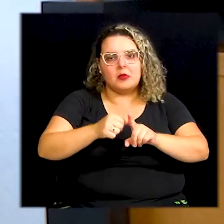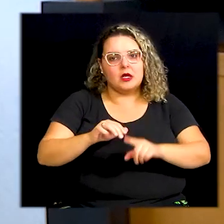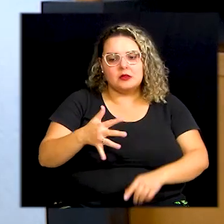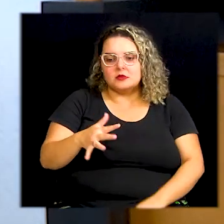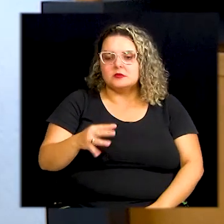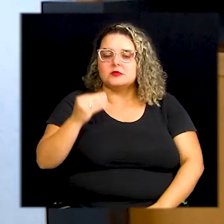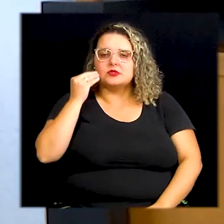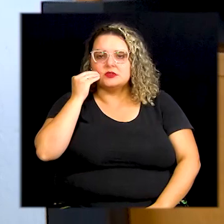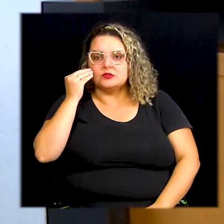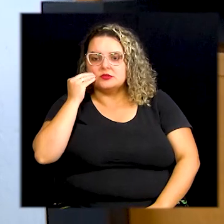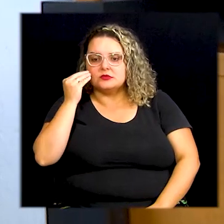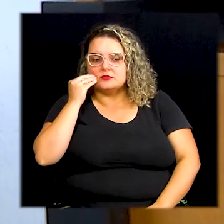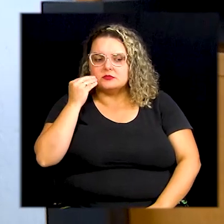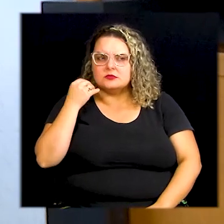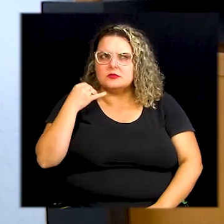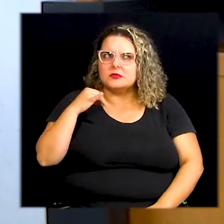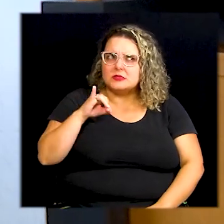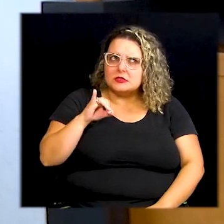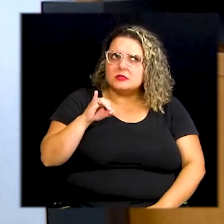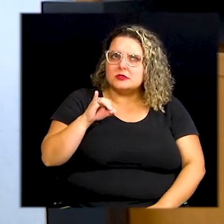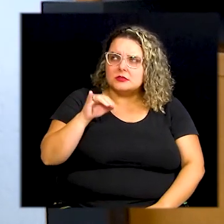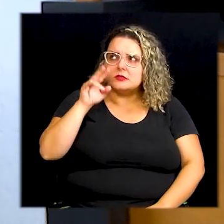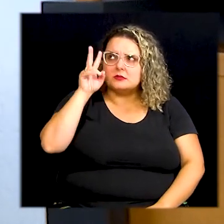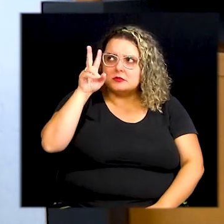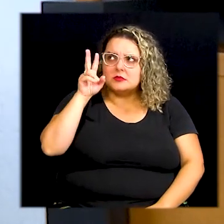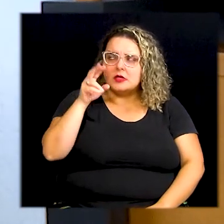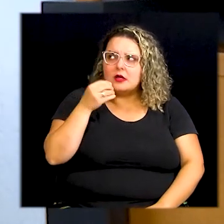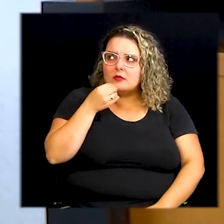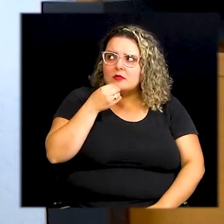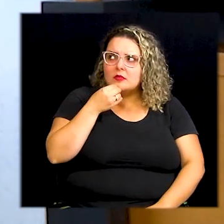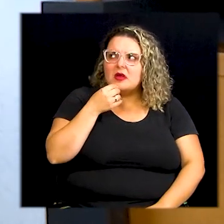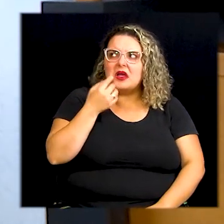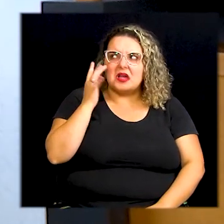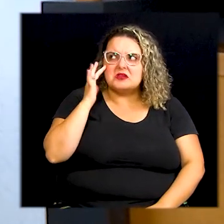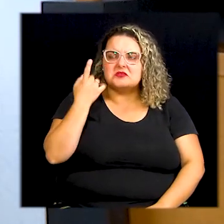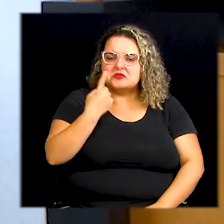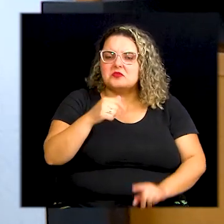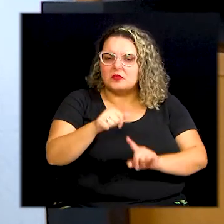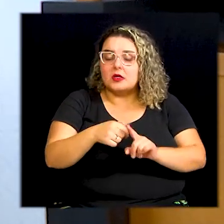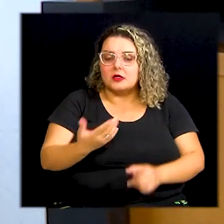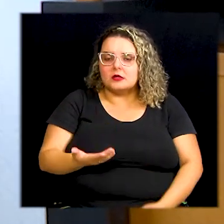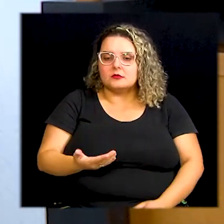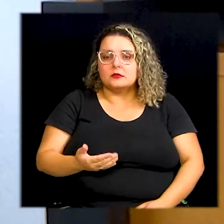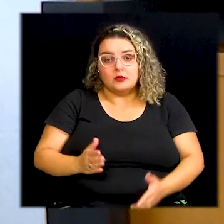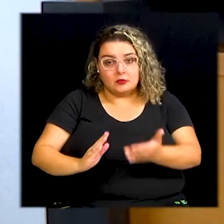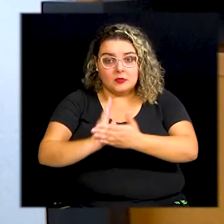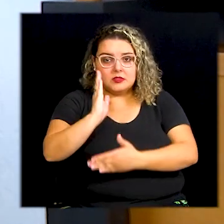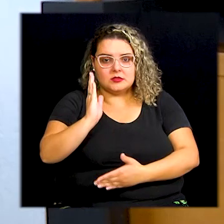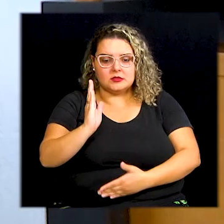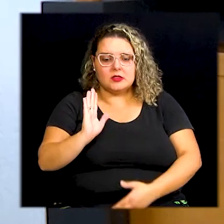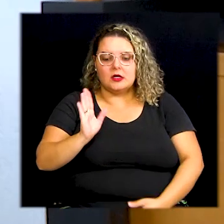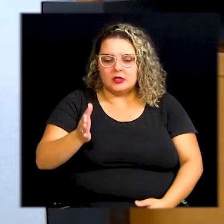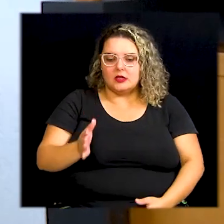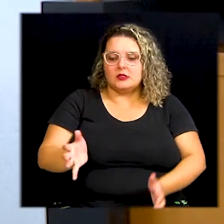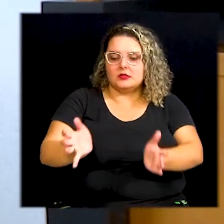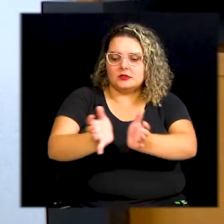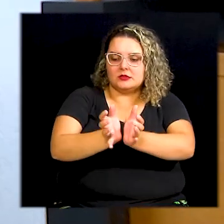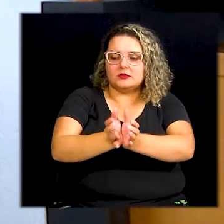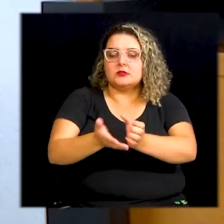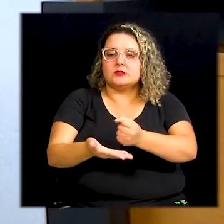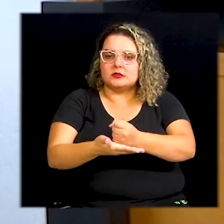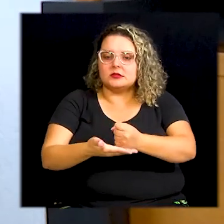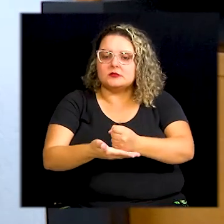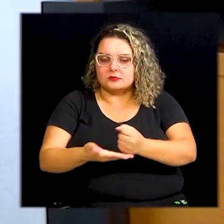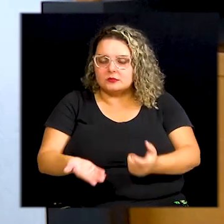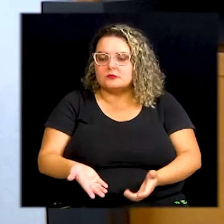mais ou menos fazendo o teste, se eu não me recordo bem, acho que é 1 mês. E aí eu passei, aí eu já estava nas categorias de base